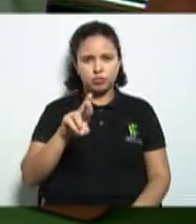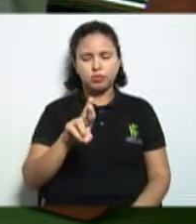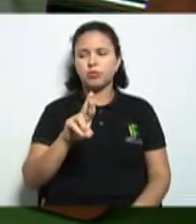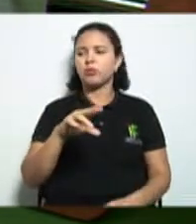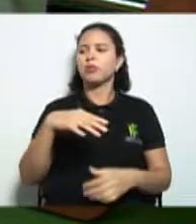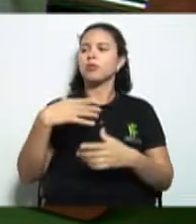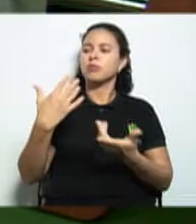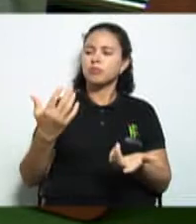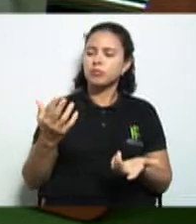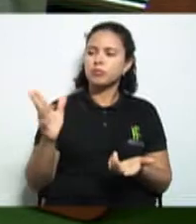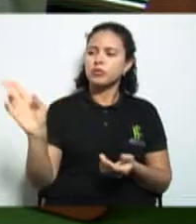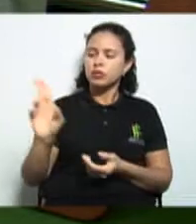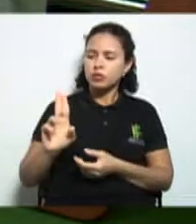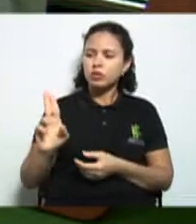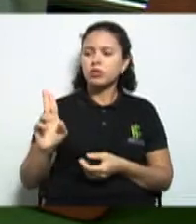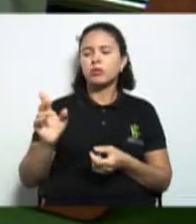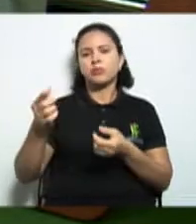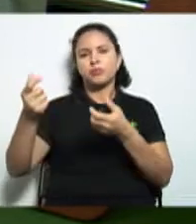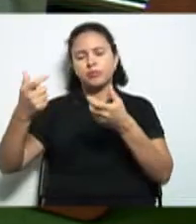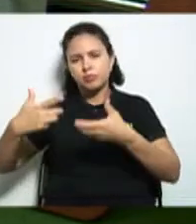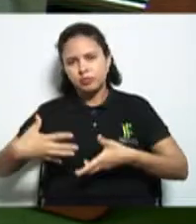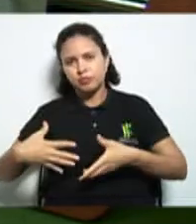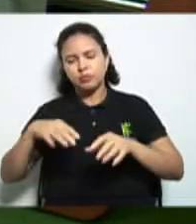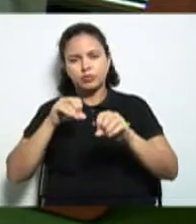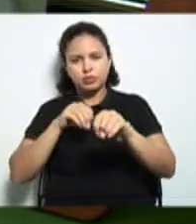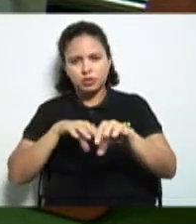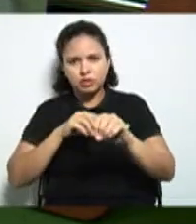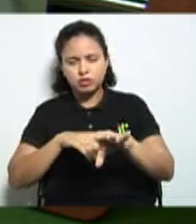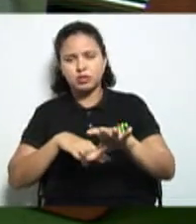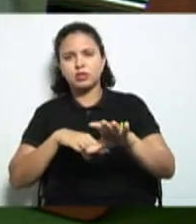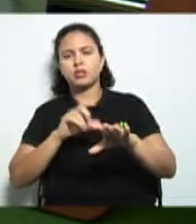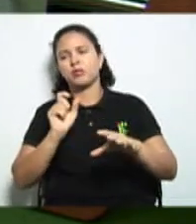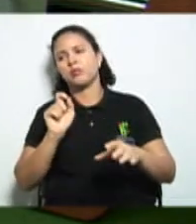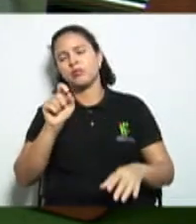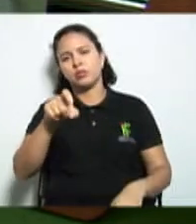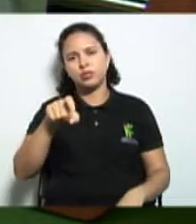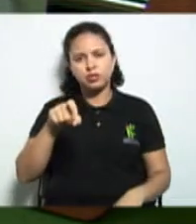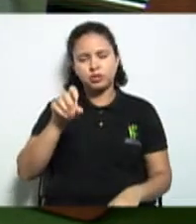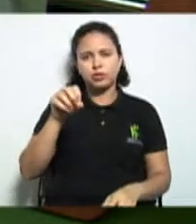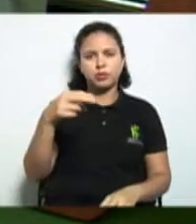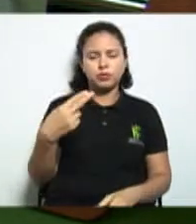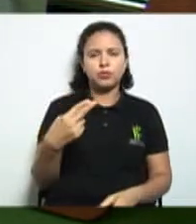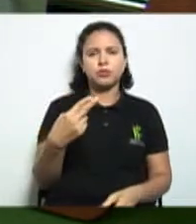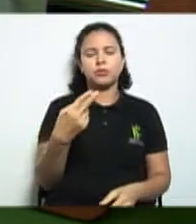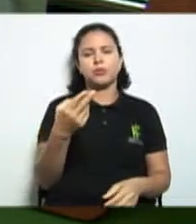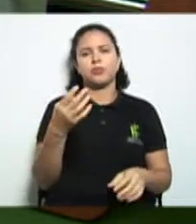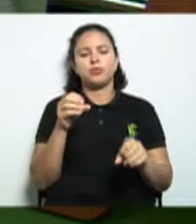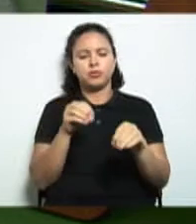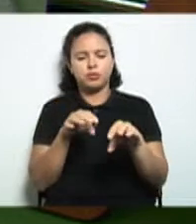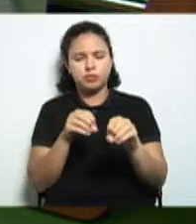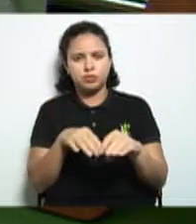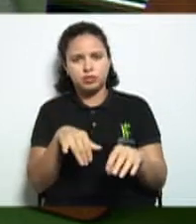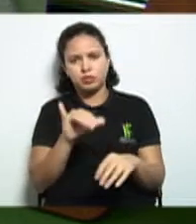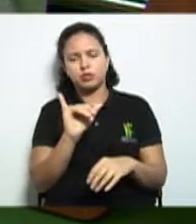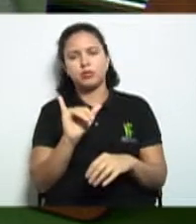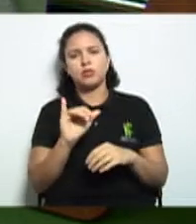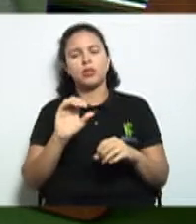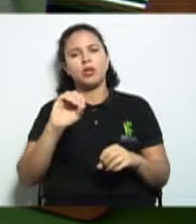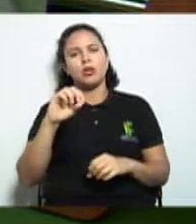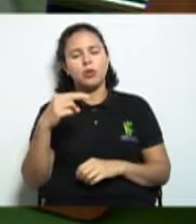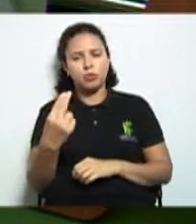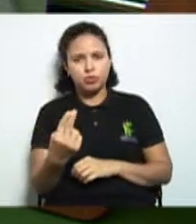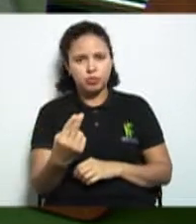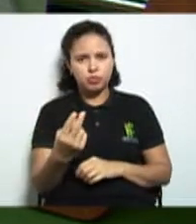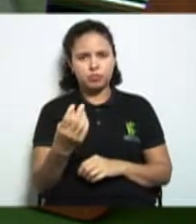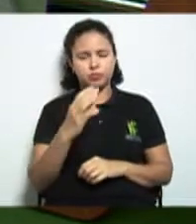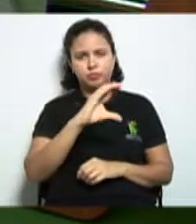educação é X, né? Ou a educação é Y. Então, ou o que é uma cooperativa de crédito.